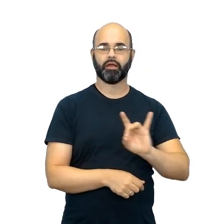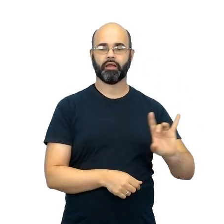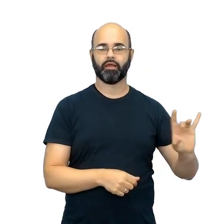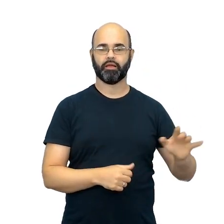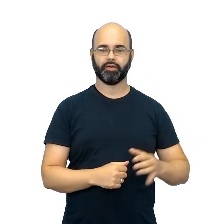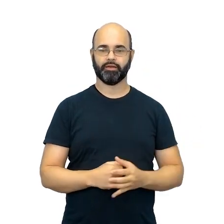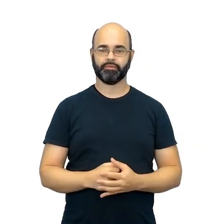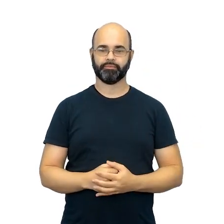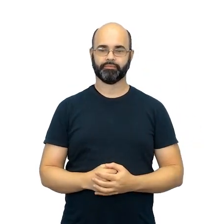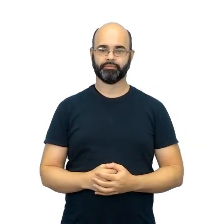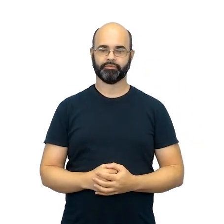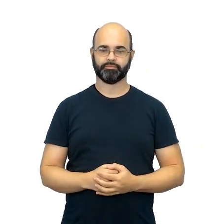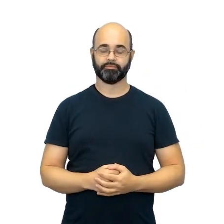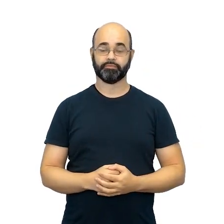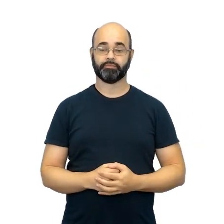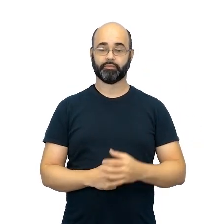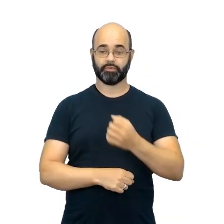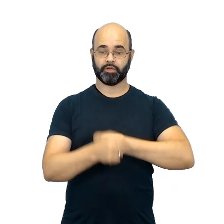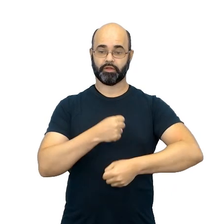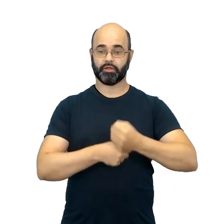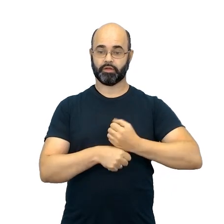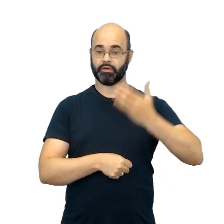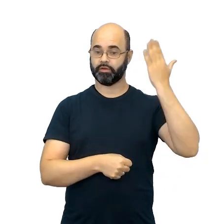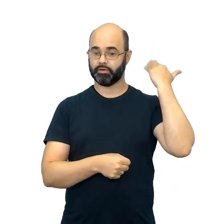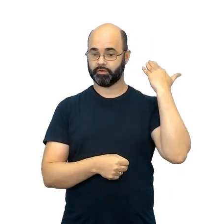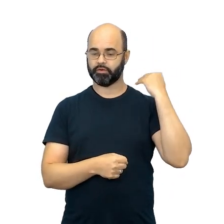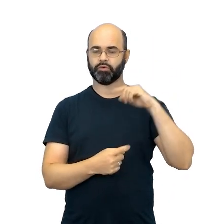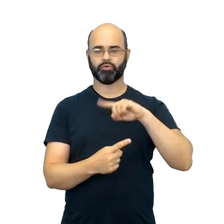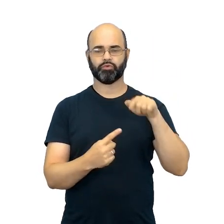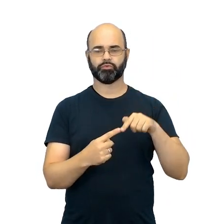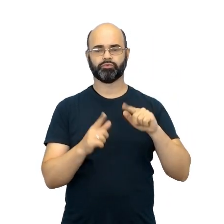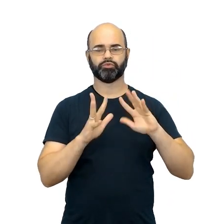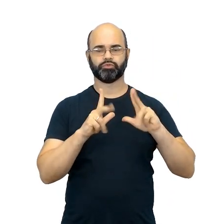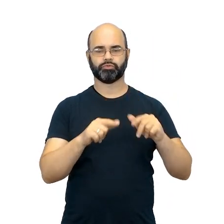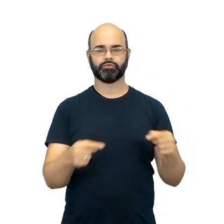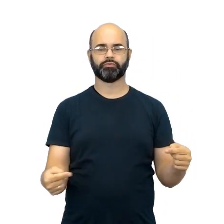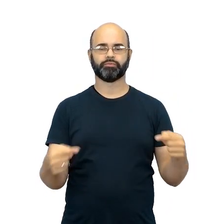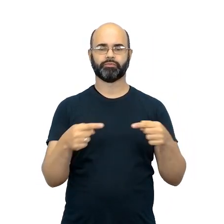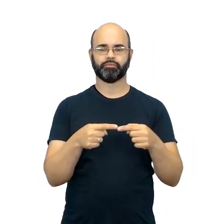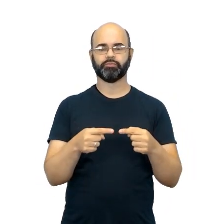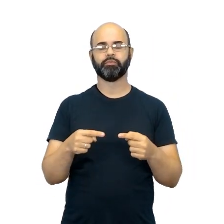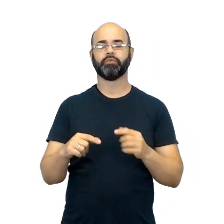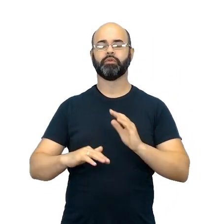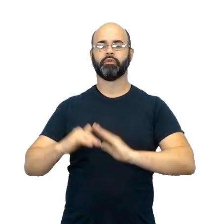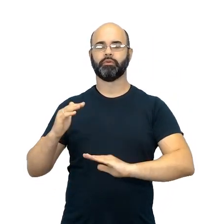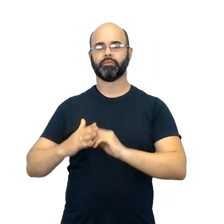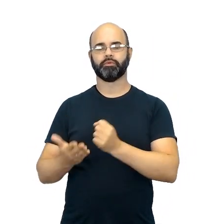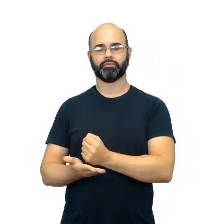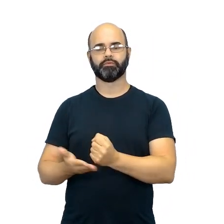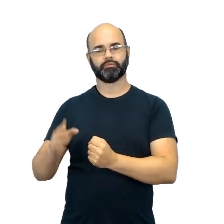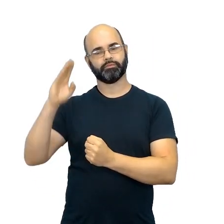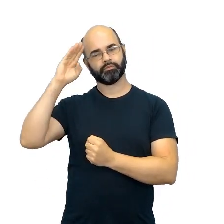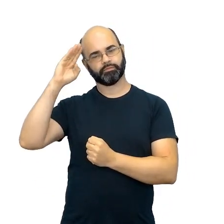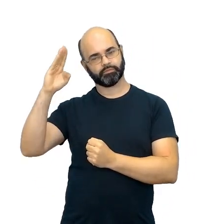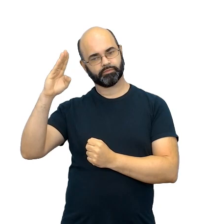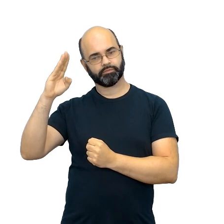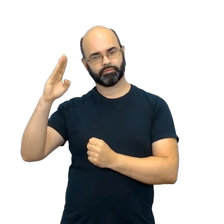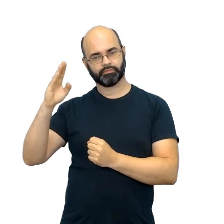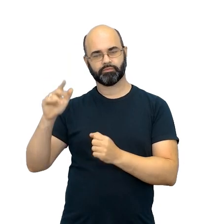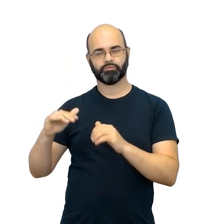ano passado, né, o objetivo geral estava lá relacionado, né, às habilidades essenciais, a proporcionar